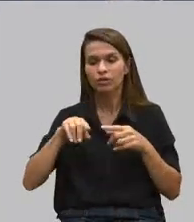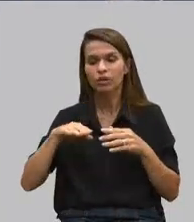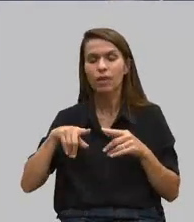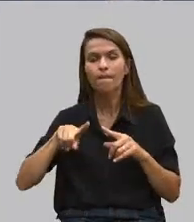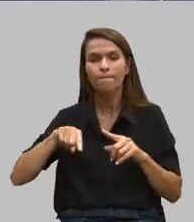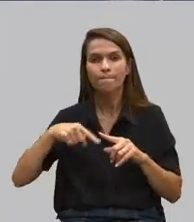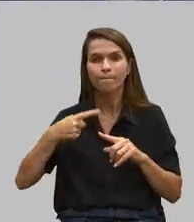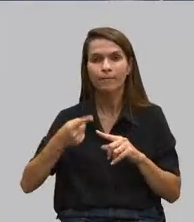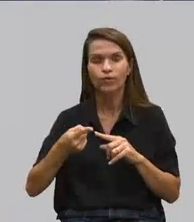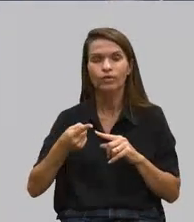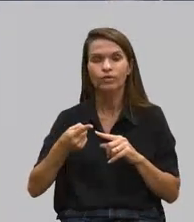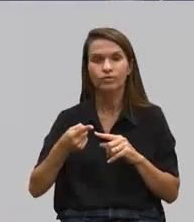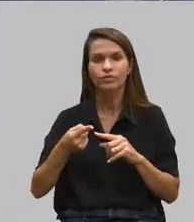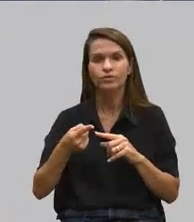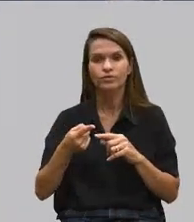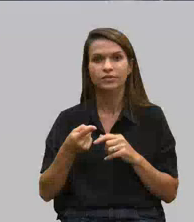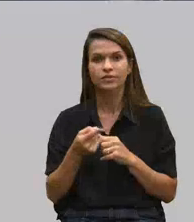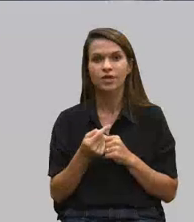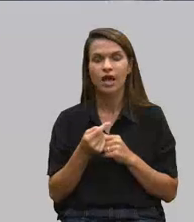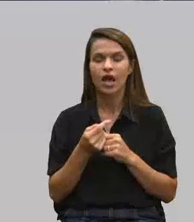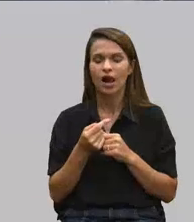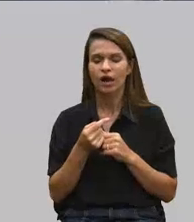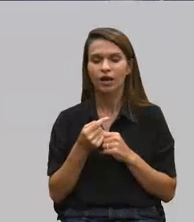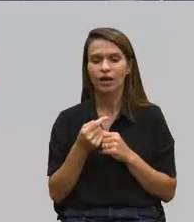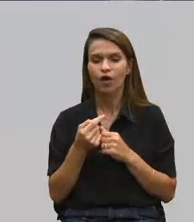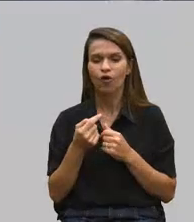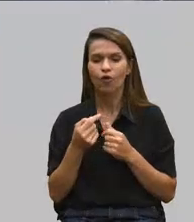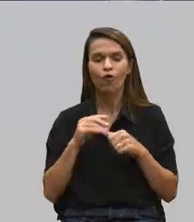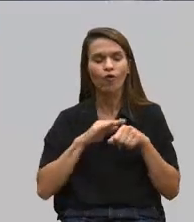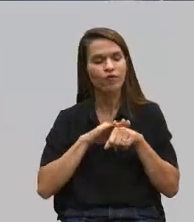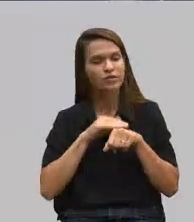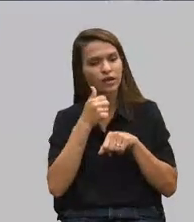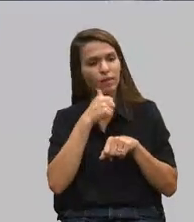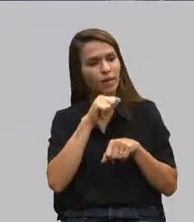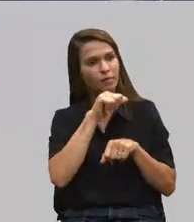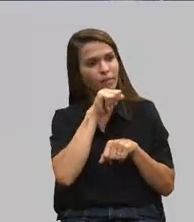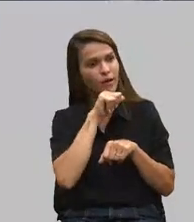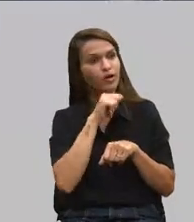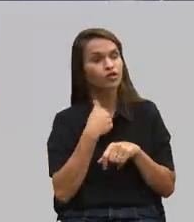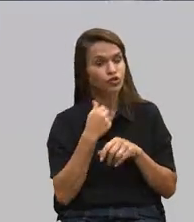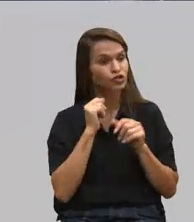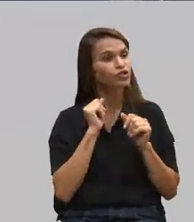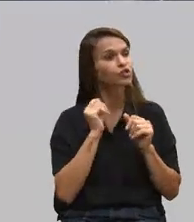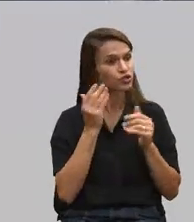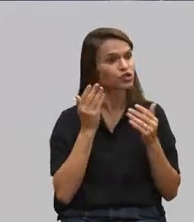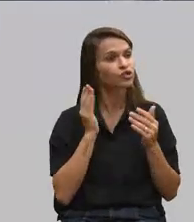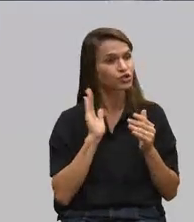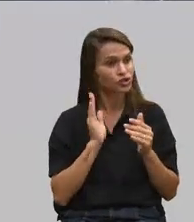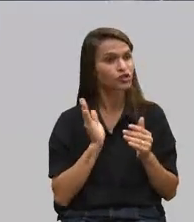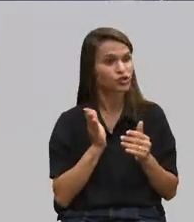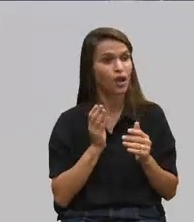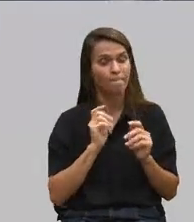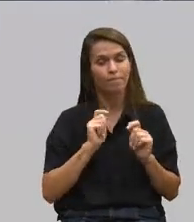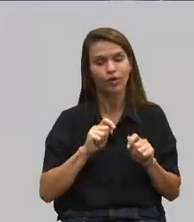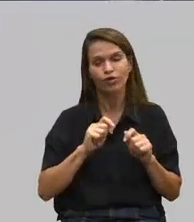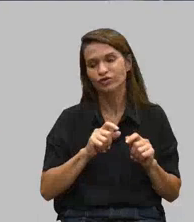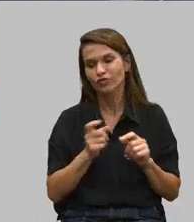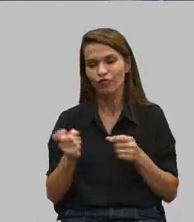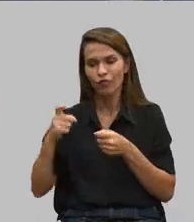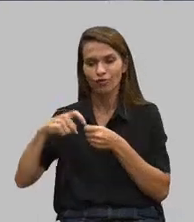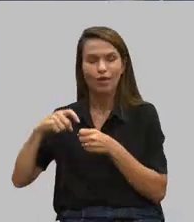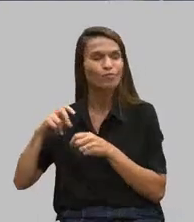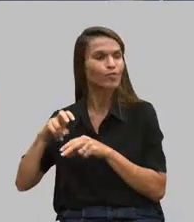seguida ela conversando com a mãe dela de novo falou assim mamãe já posso voltar pro meu lugar que eu já estou eu já estou